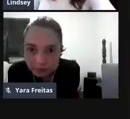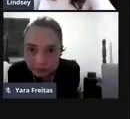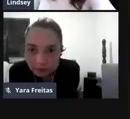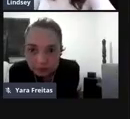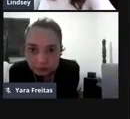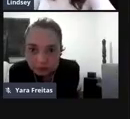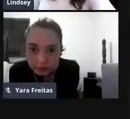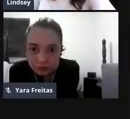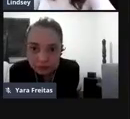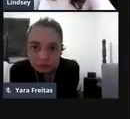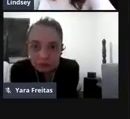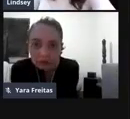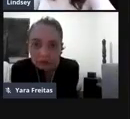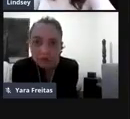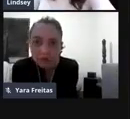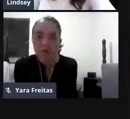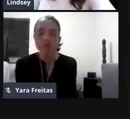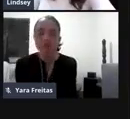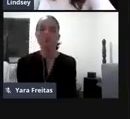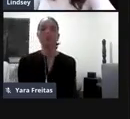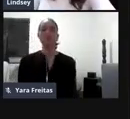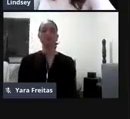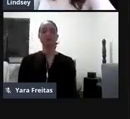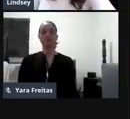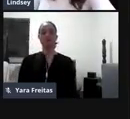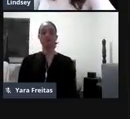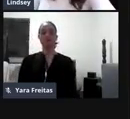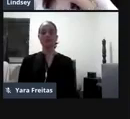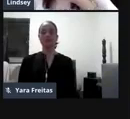É considerado.